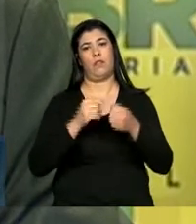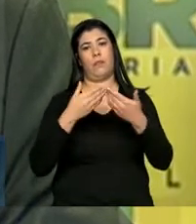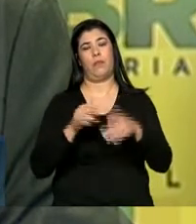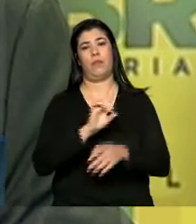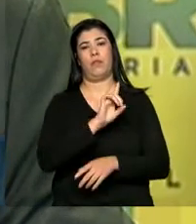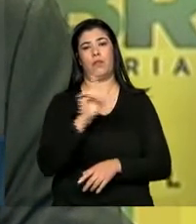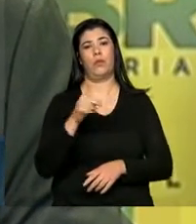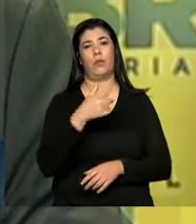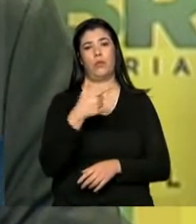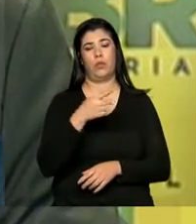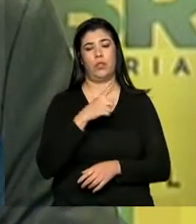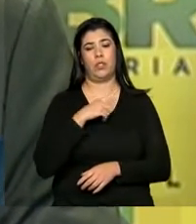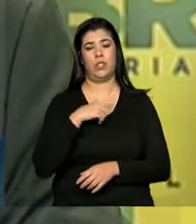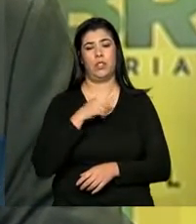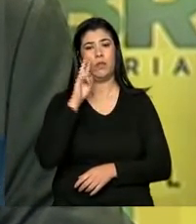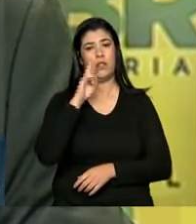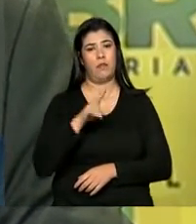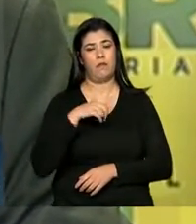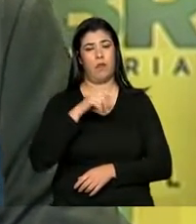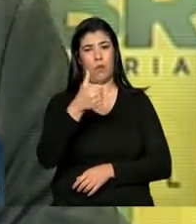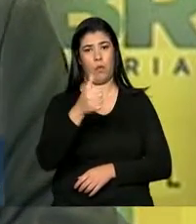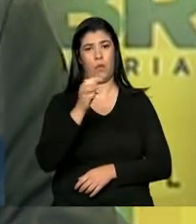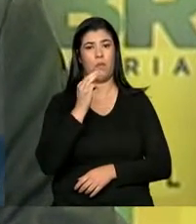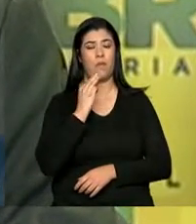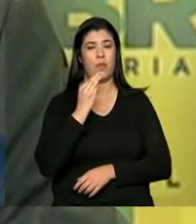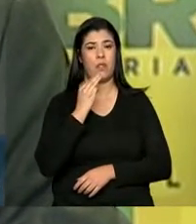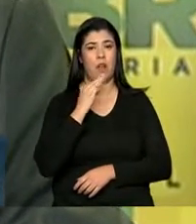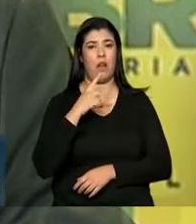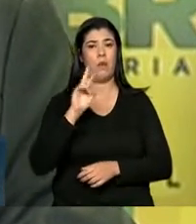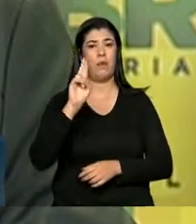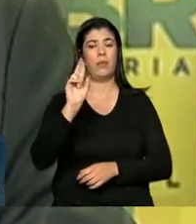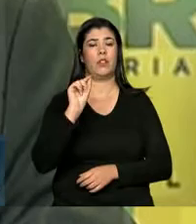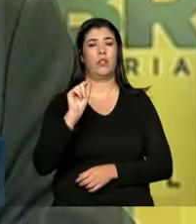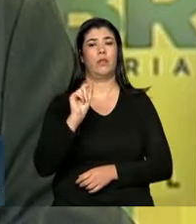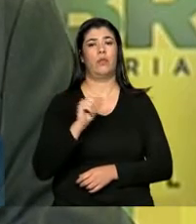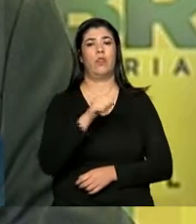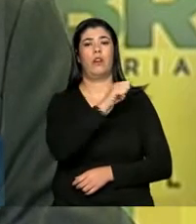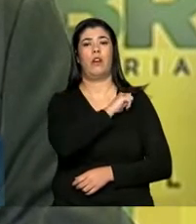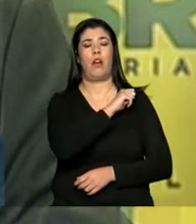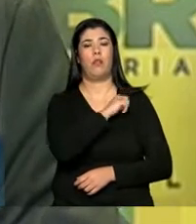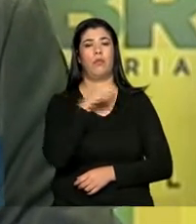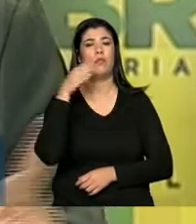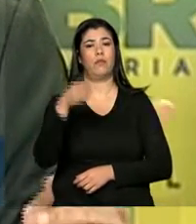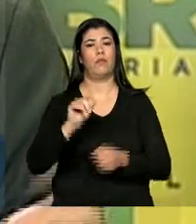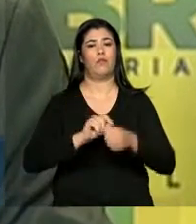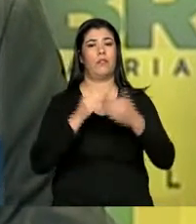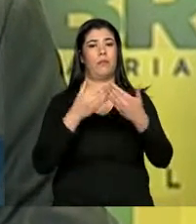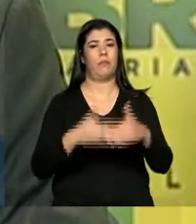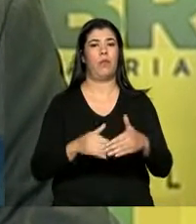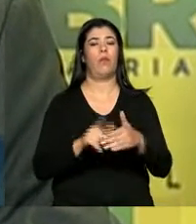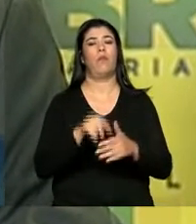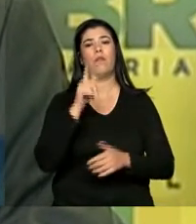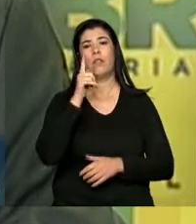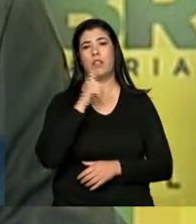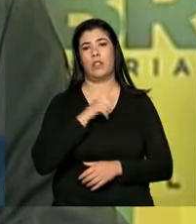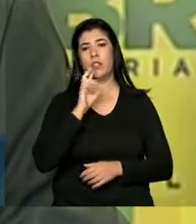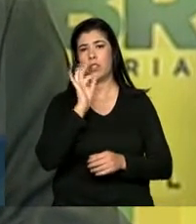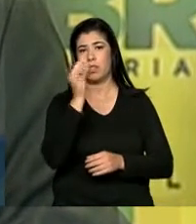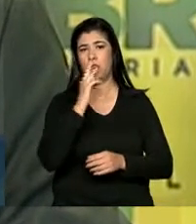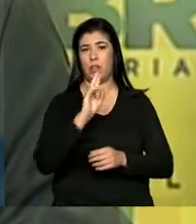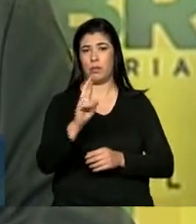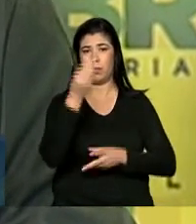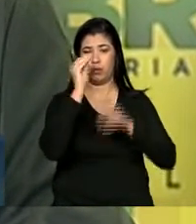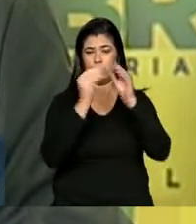que realizaram as 4 provas objetivas, a prova redação, e não zeraram nenhuma delas. O próximo. Aqui,